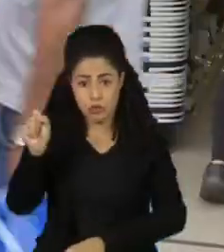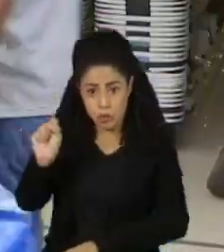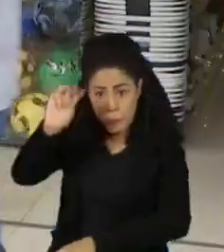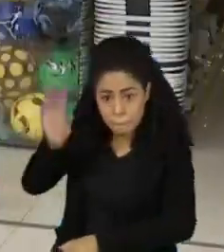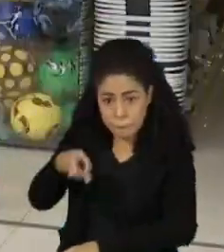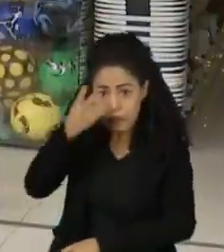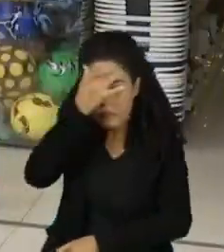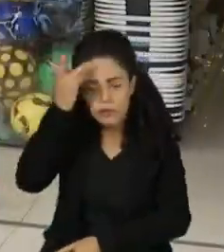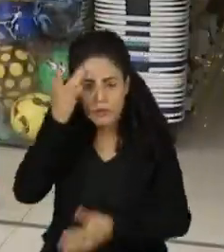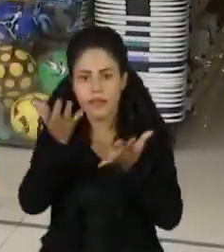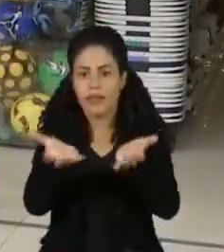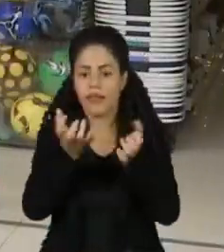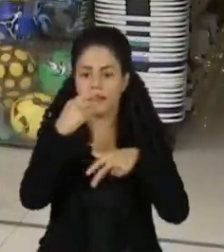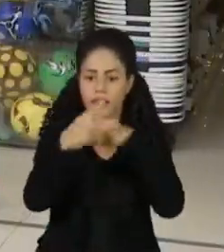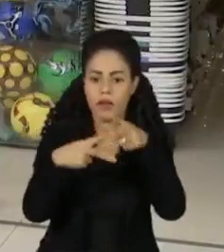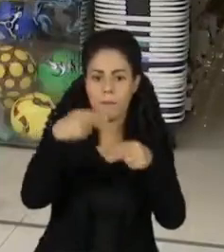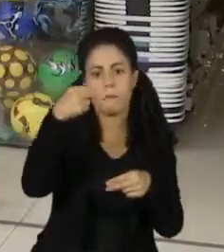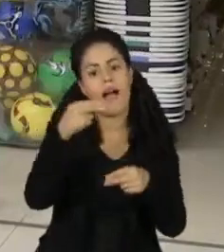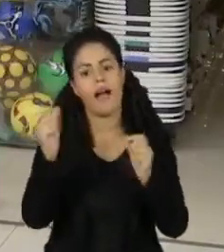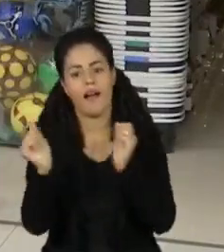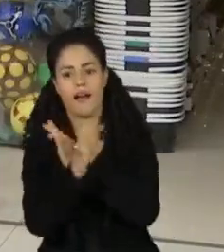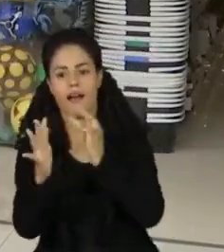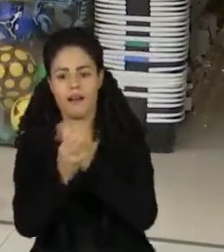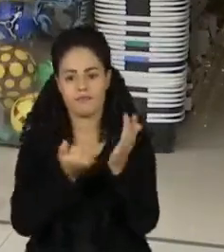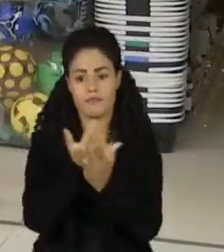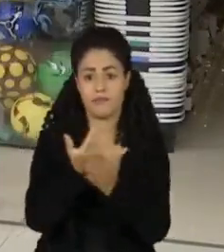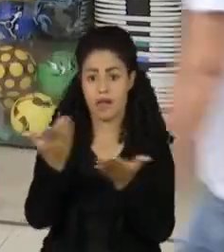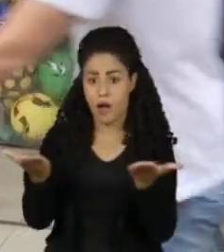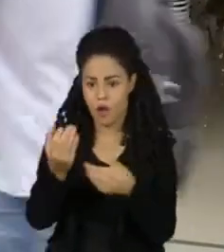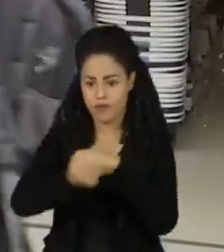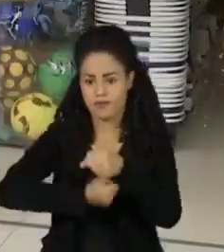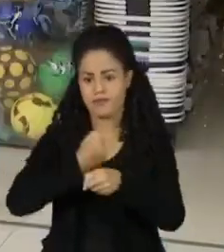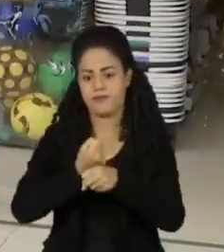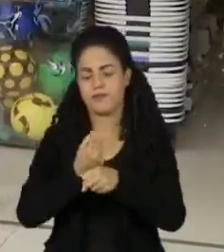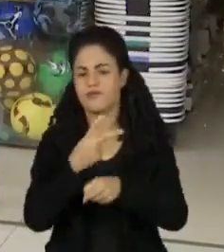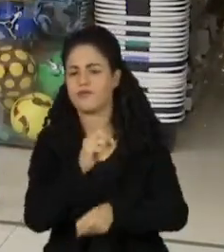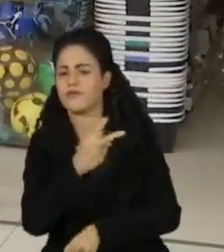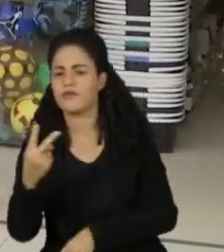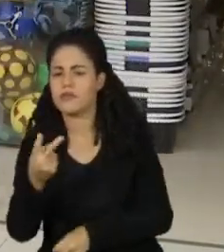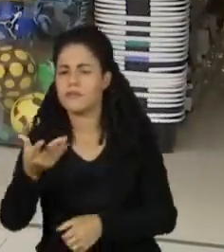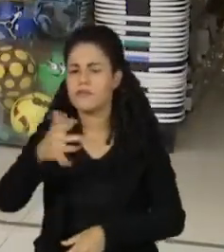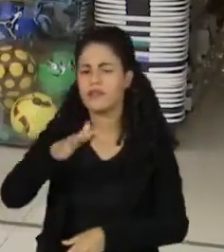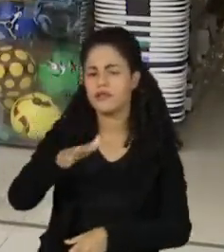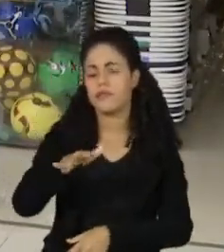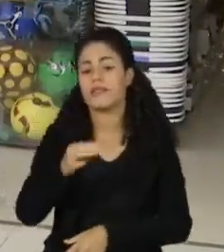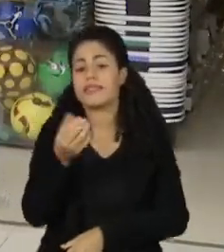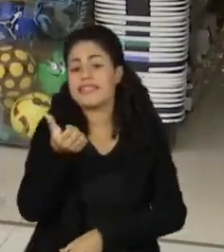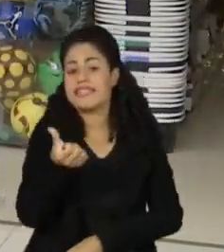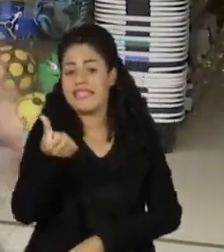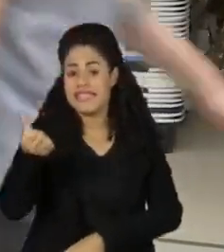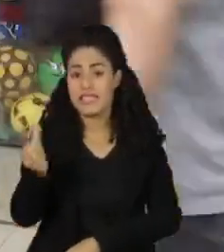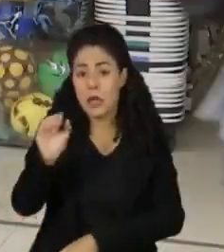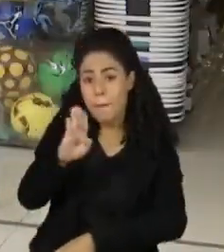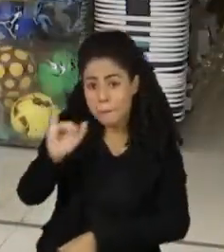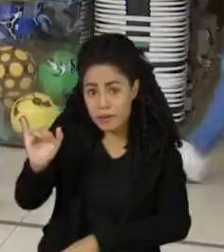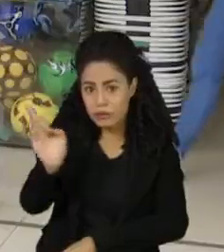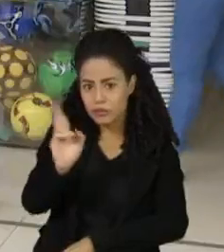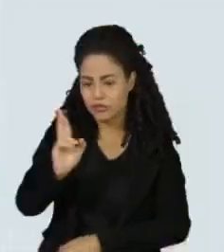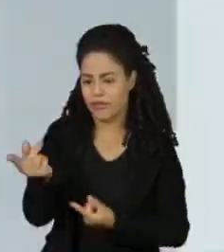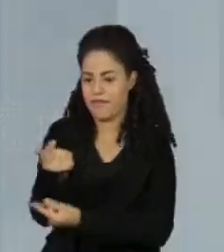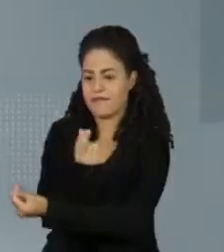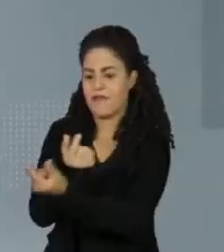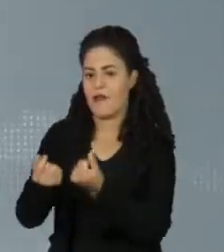de pessoas pretendem ir às compras de Natal em 2022, o que deve movimentar até 66 bilhões de